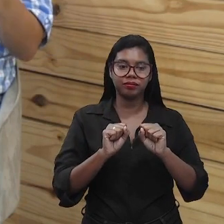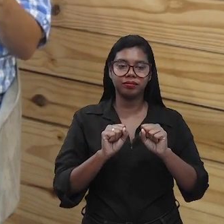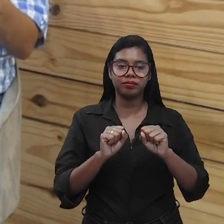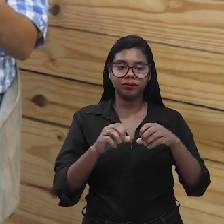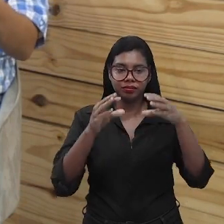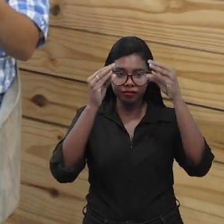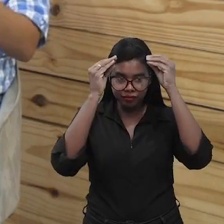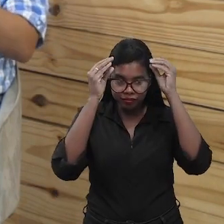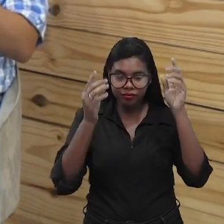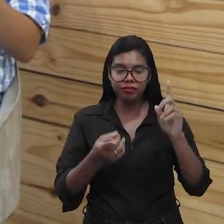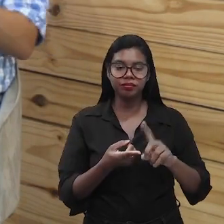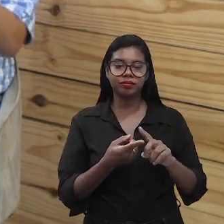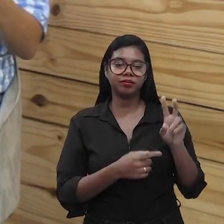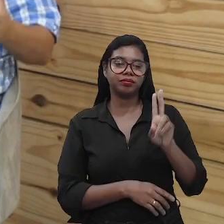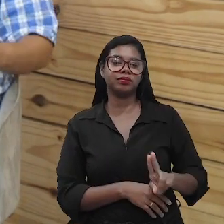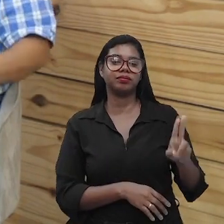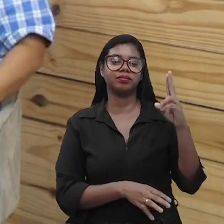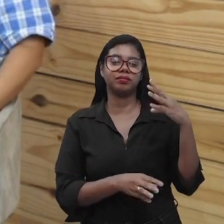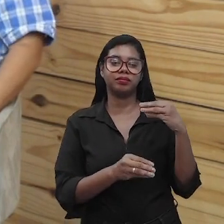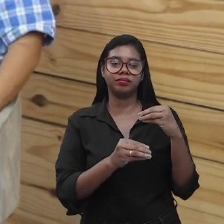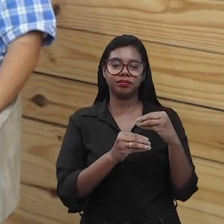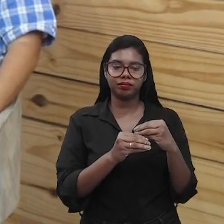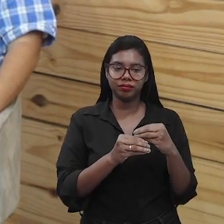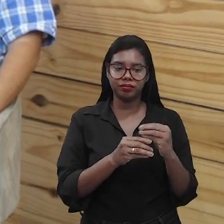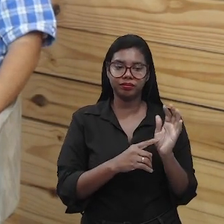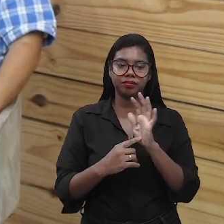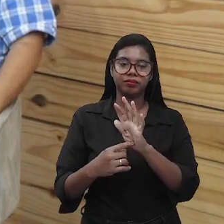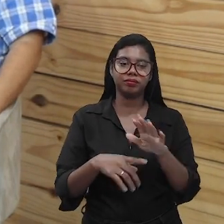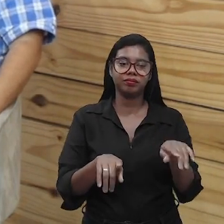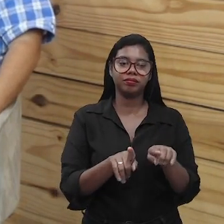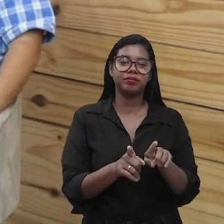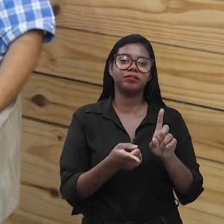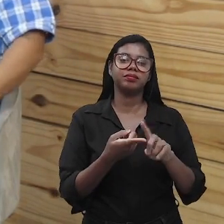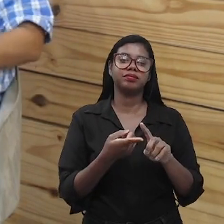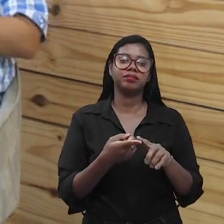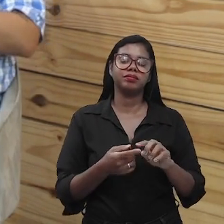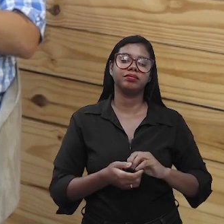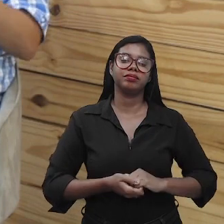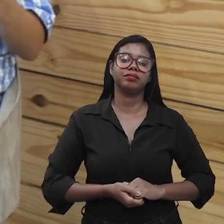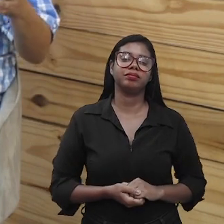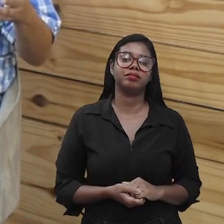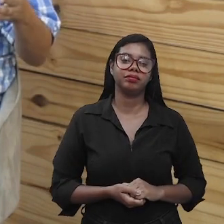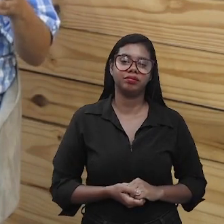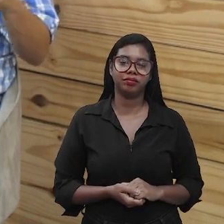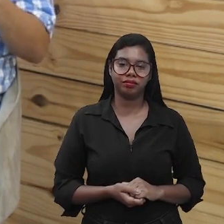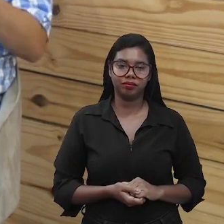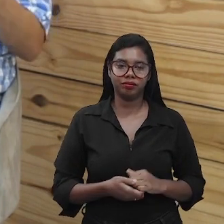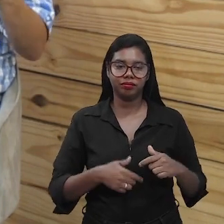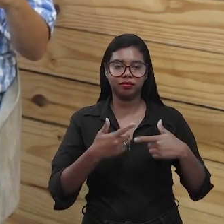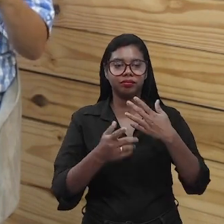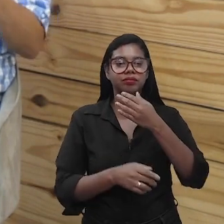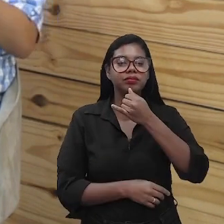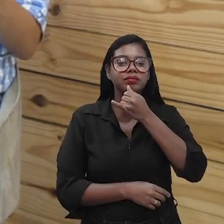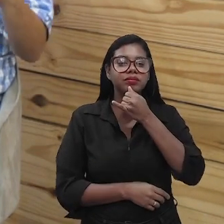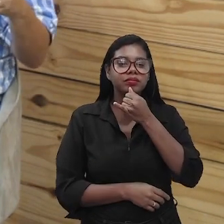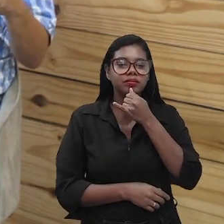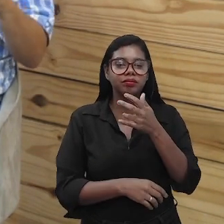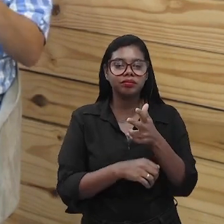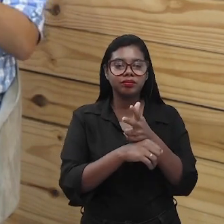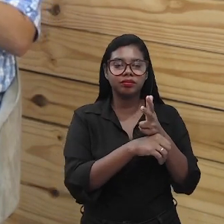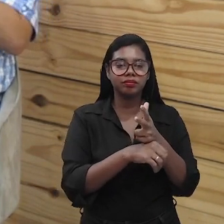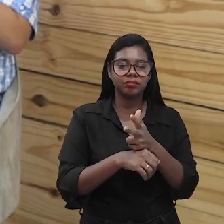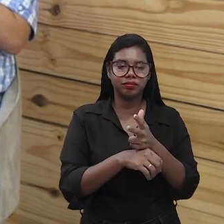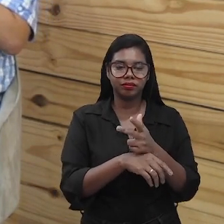estar voltados para isso. Ah, você está trabalhando aqui com multimídia, você que vai trabalhar, por exemplo, com filmagem, né? Fazer filmagem ou edição de